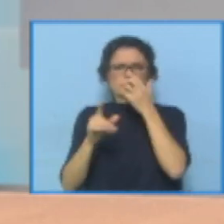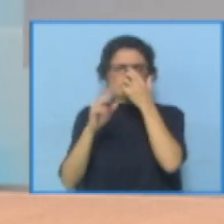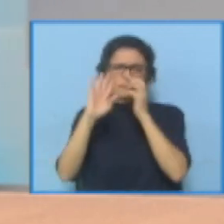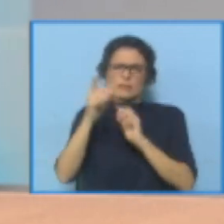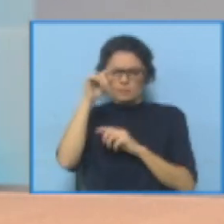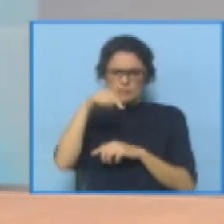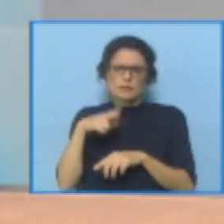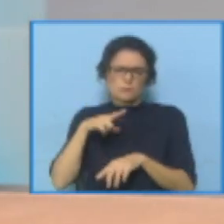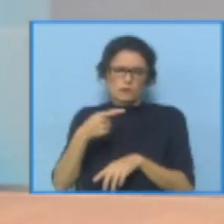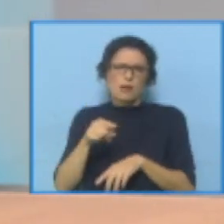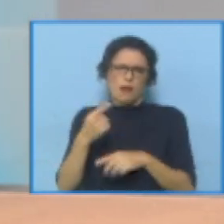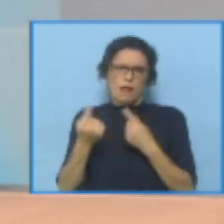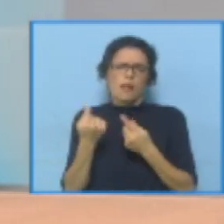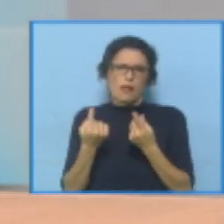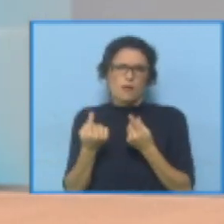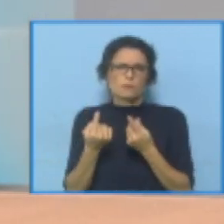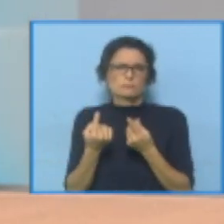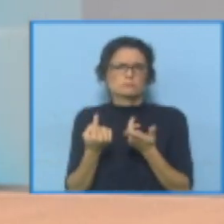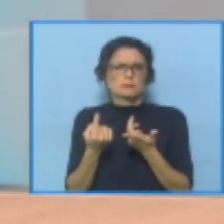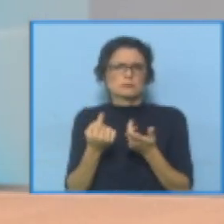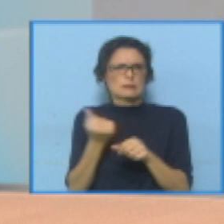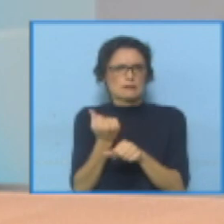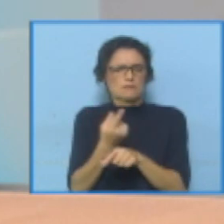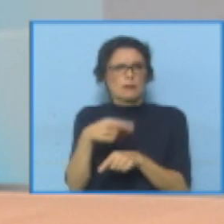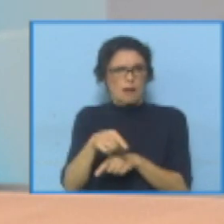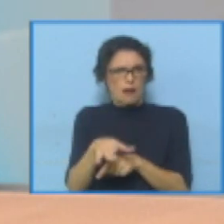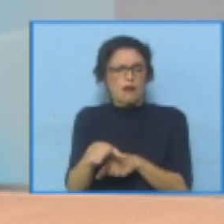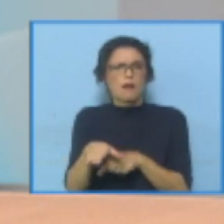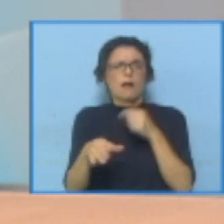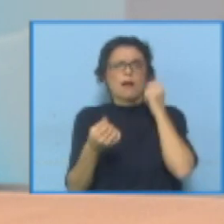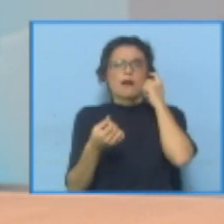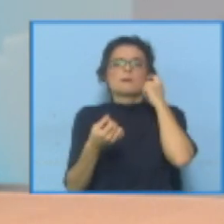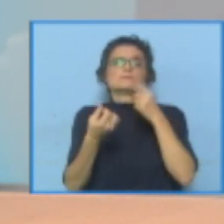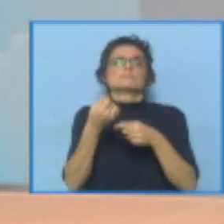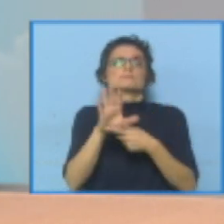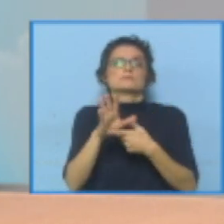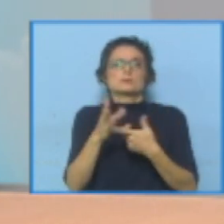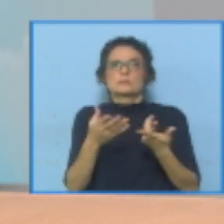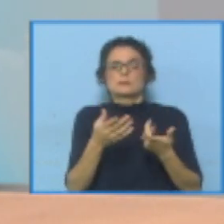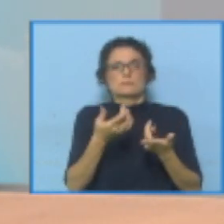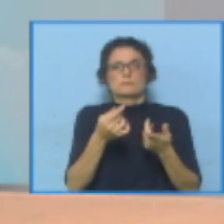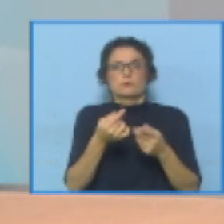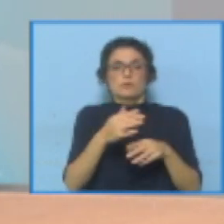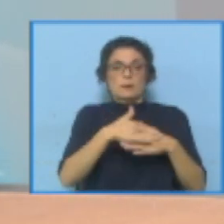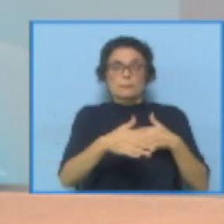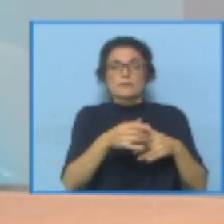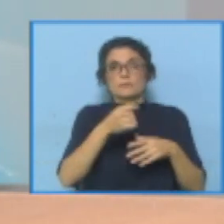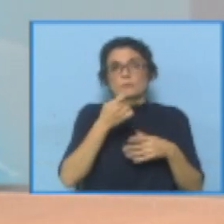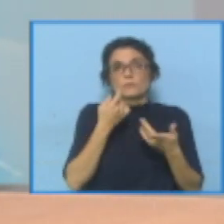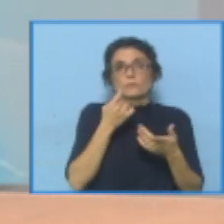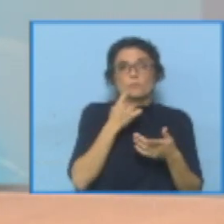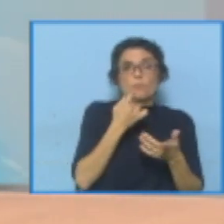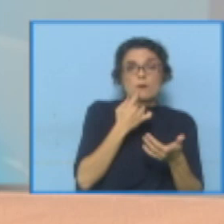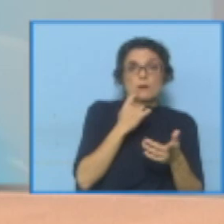muito pontuais, não são continuadas. Em Portugal, por exemplo, as iniciativas estão muito concentradas, quer no mês de abril, que é mês da prevenção